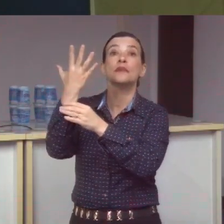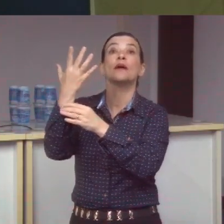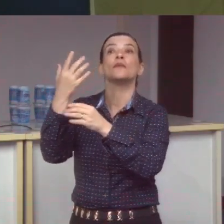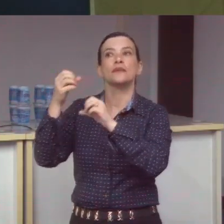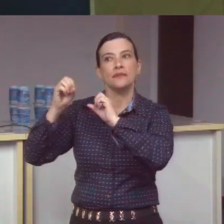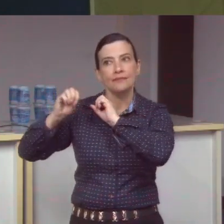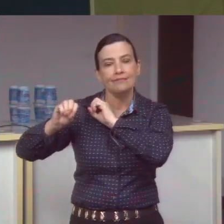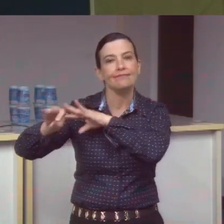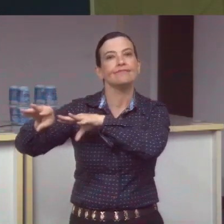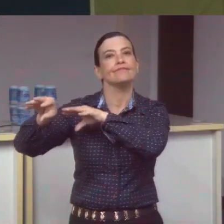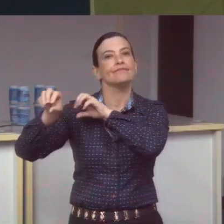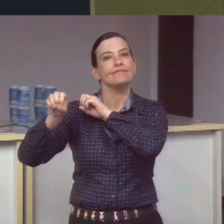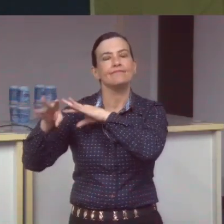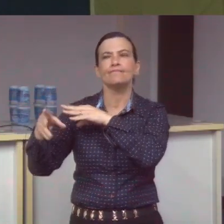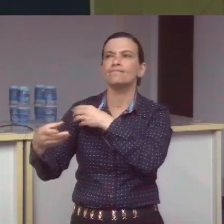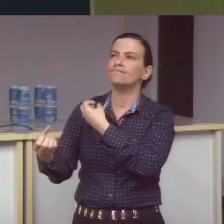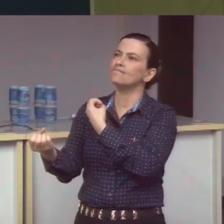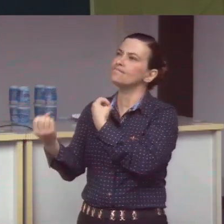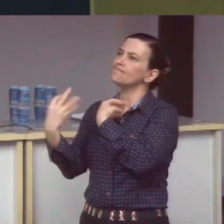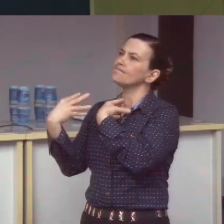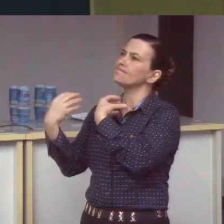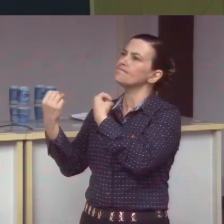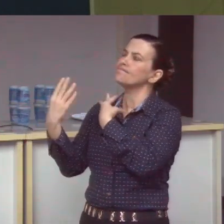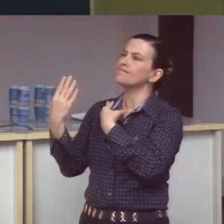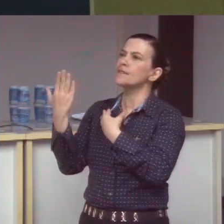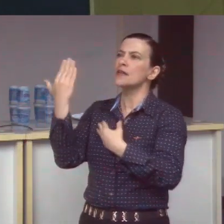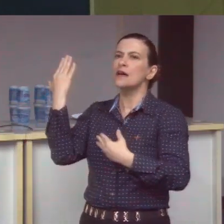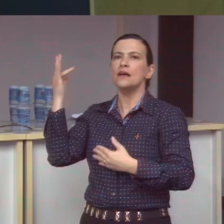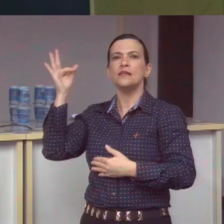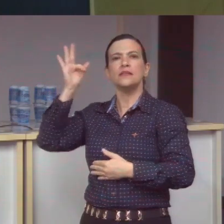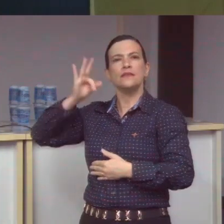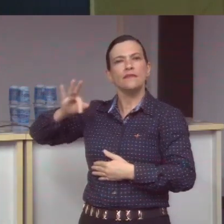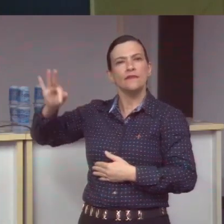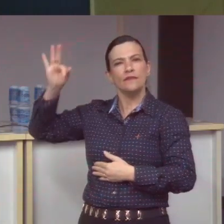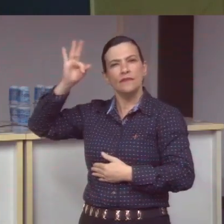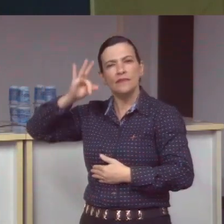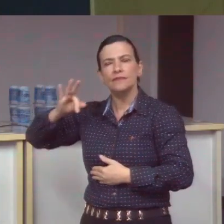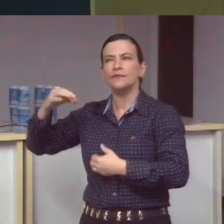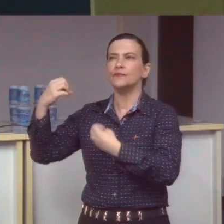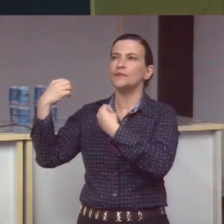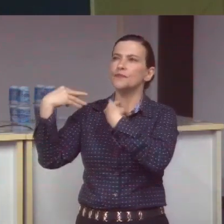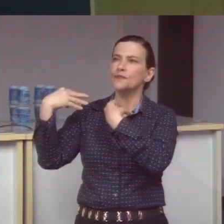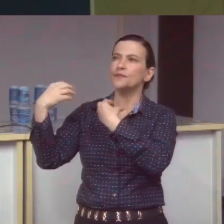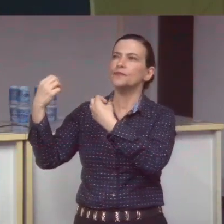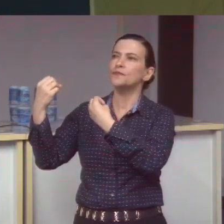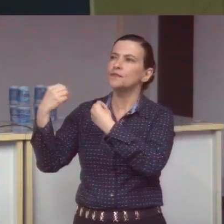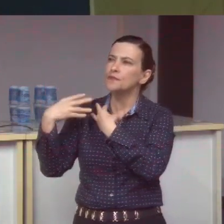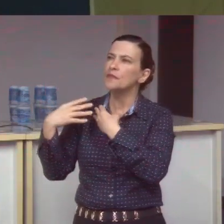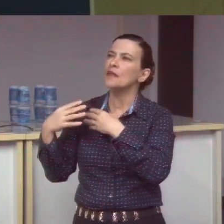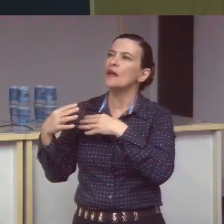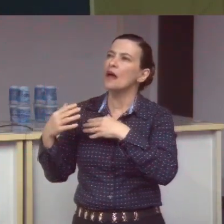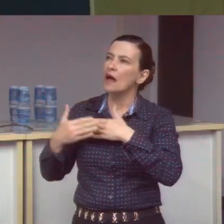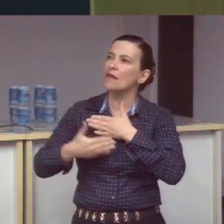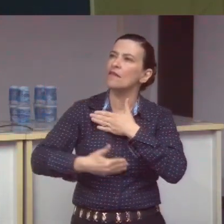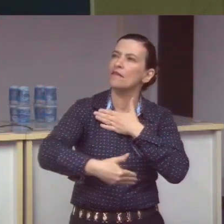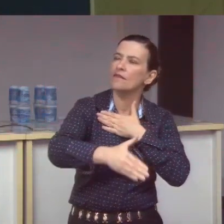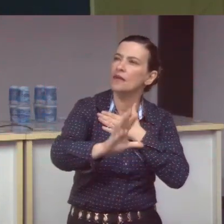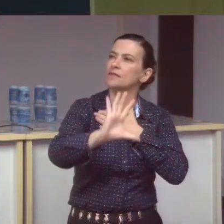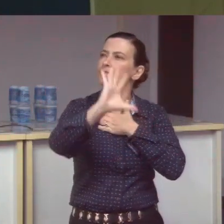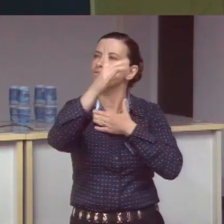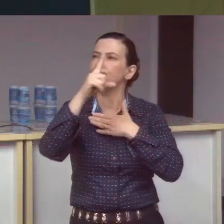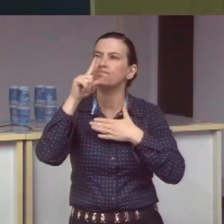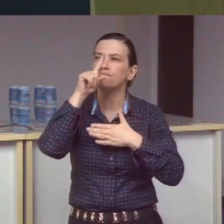eles aprendam já na faculdade e percebam nessa construção de identidade, como eu falei, como eles